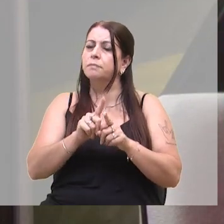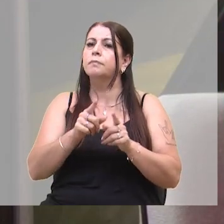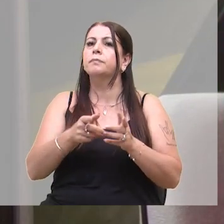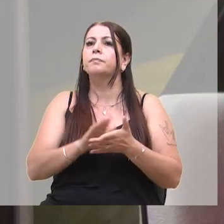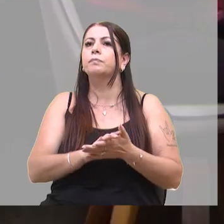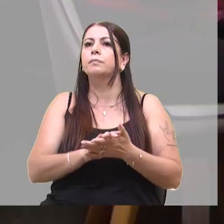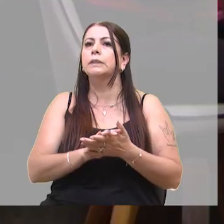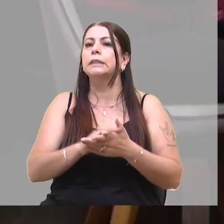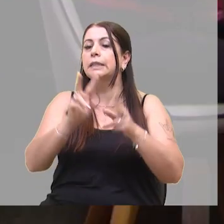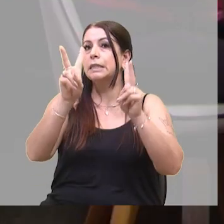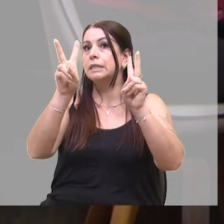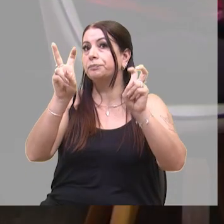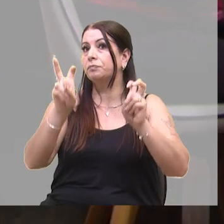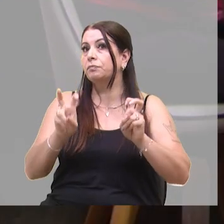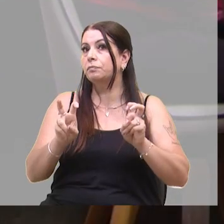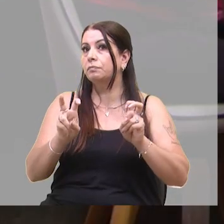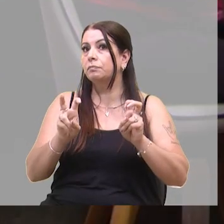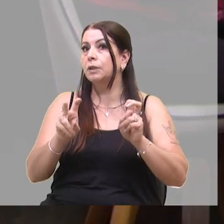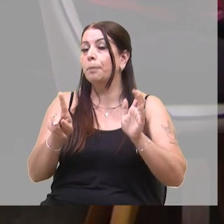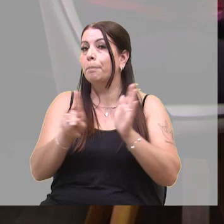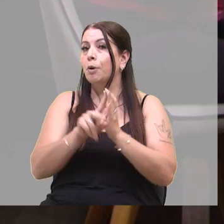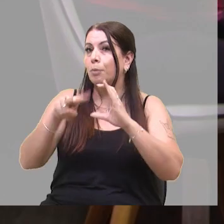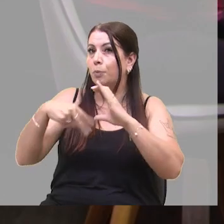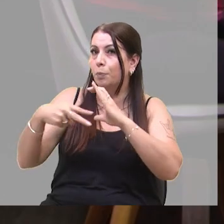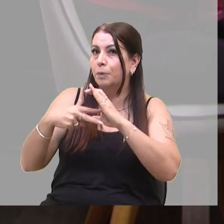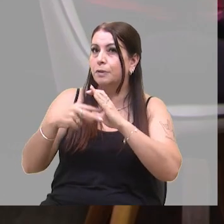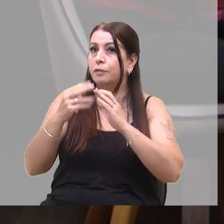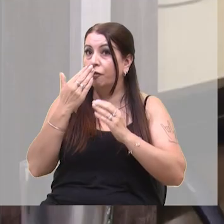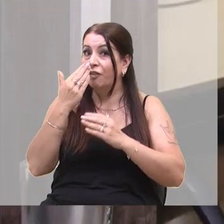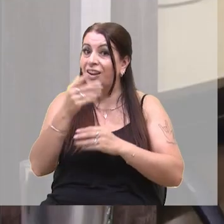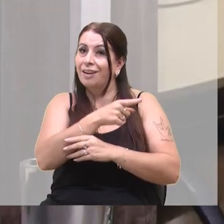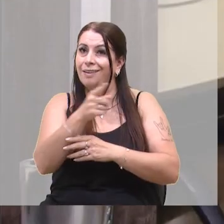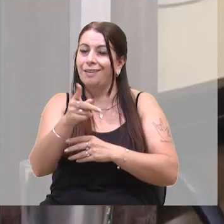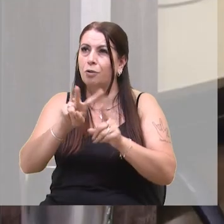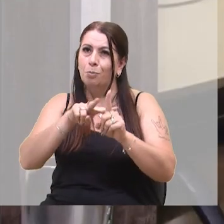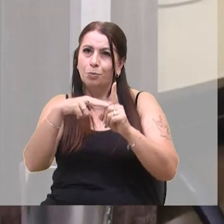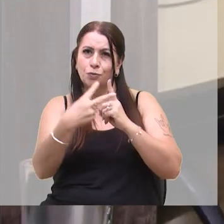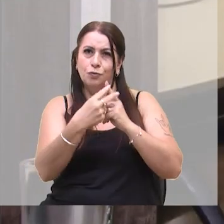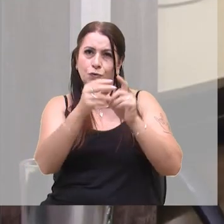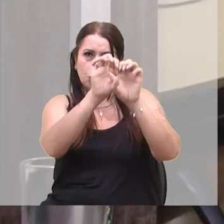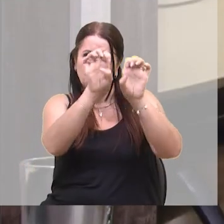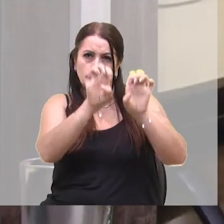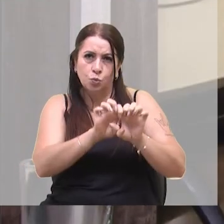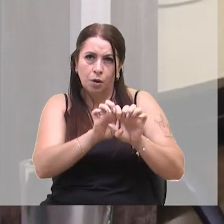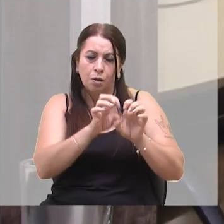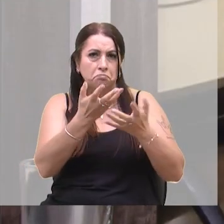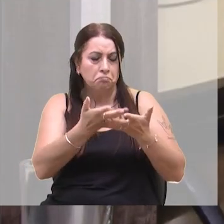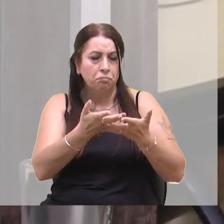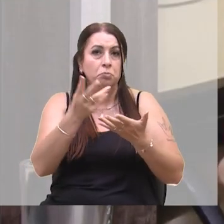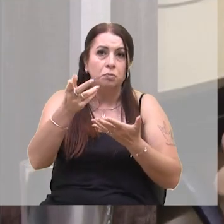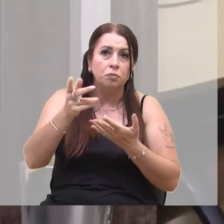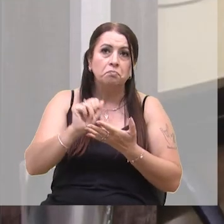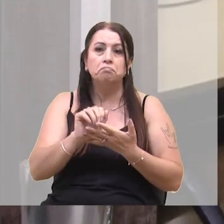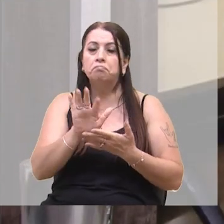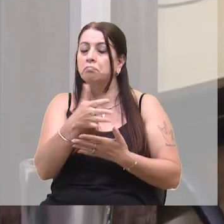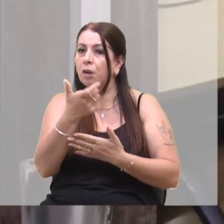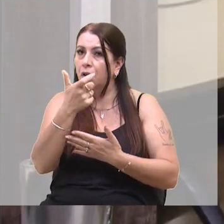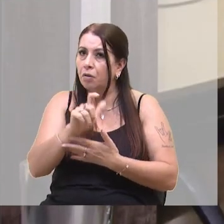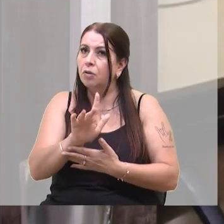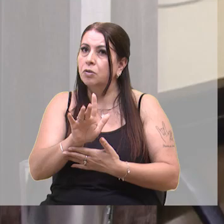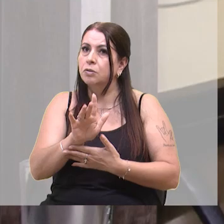senhora tratou já e antecipou que nós teremos assuntos do Legislativo a serem enfrentados do ponto de